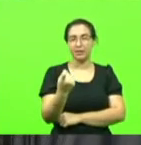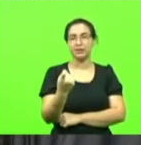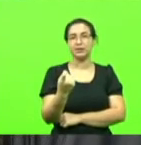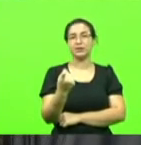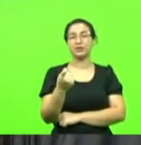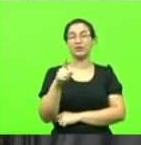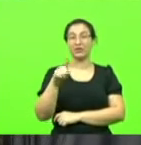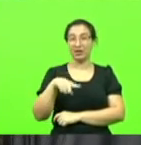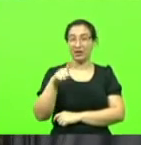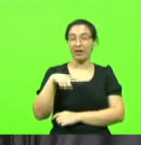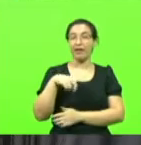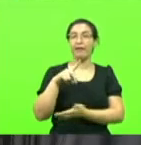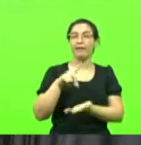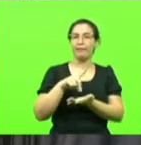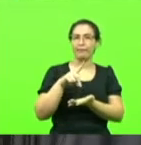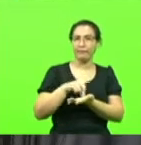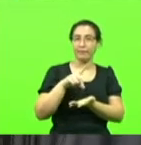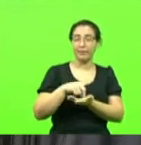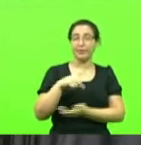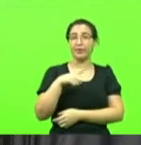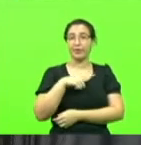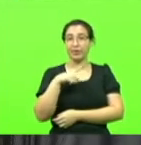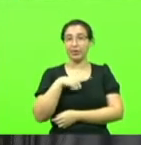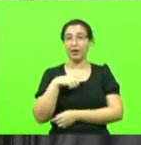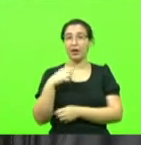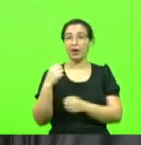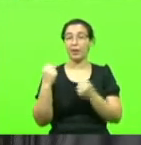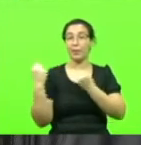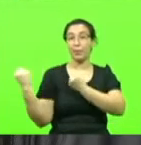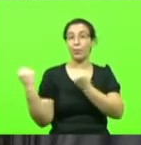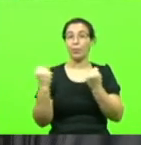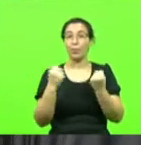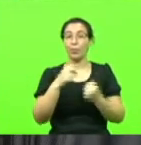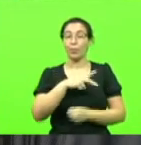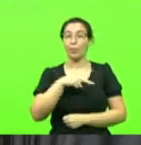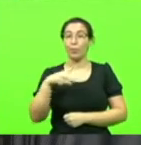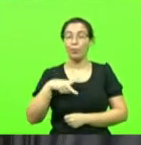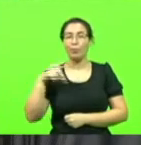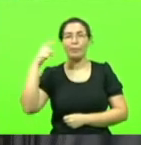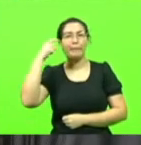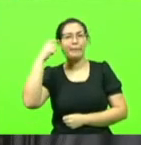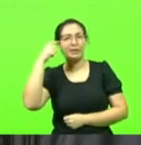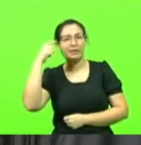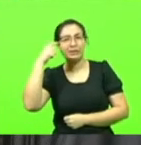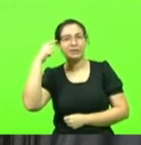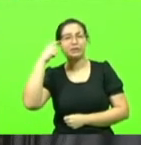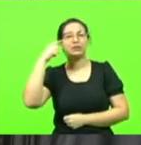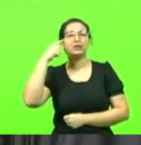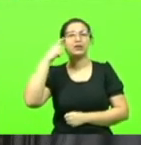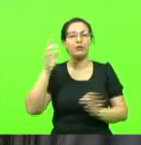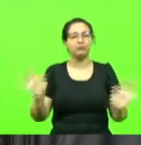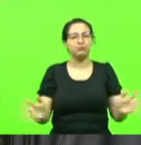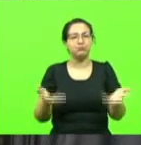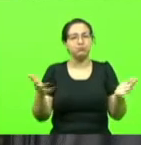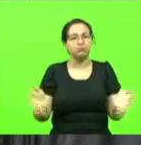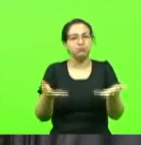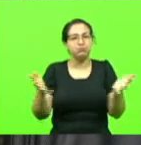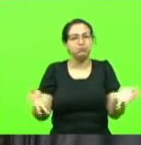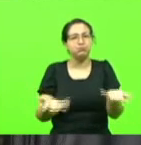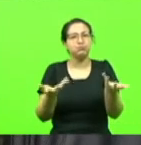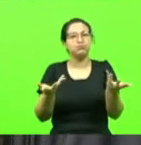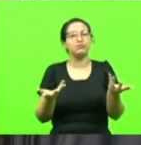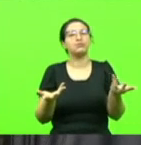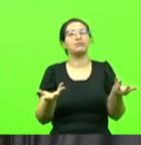ter realmente deve ter o poder público deve pensar e deve estimular